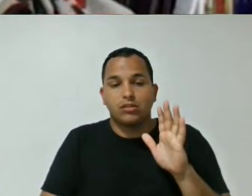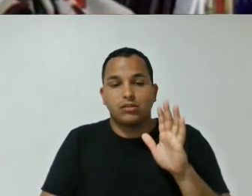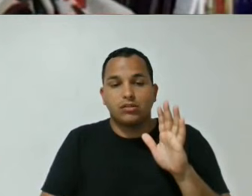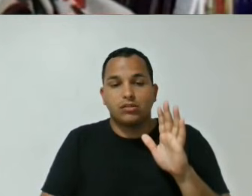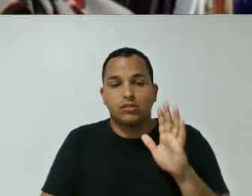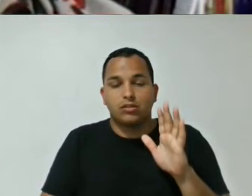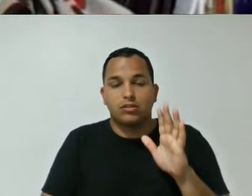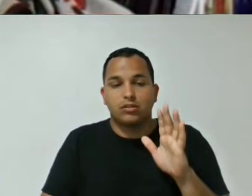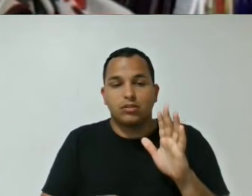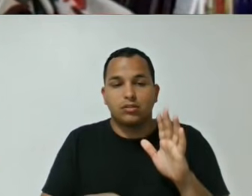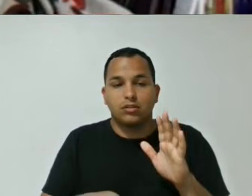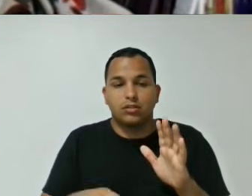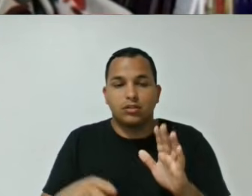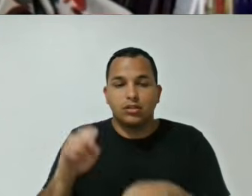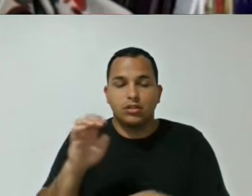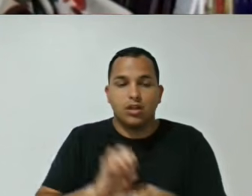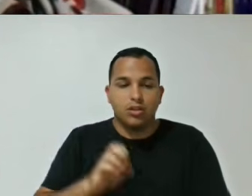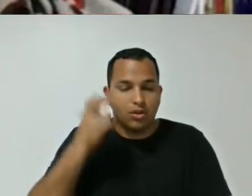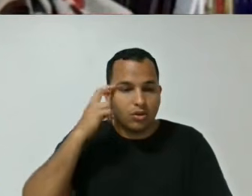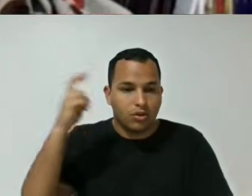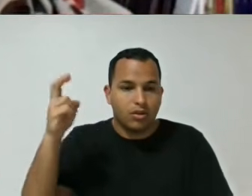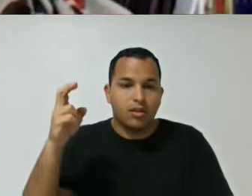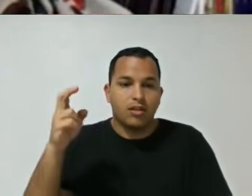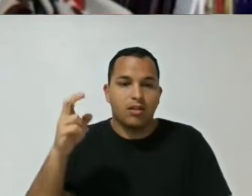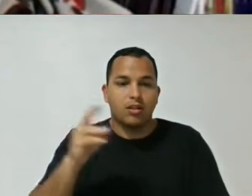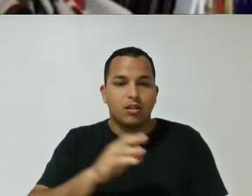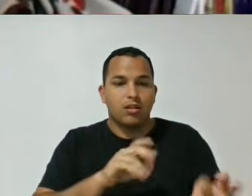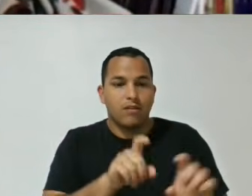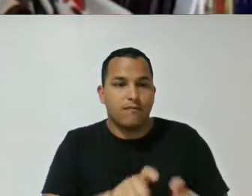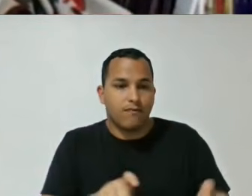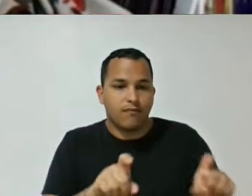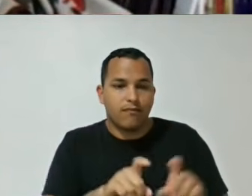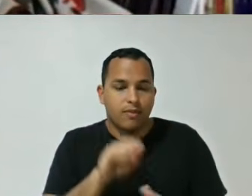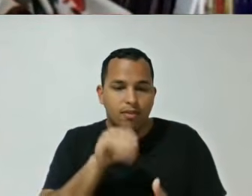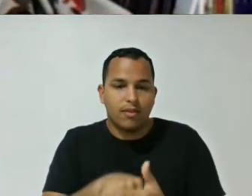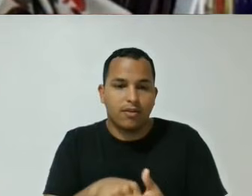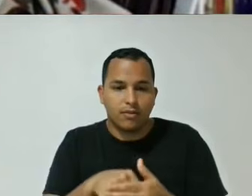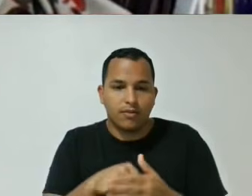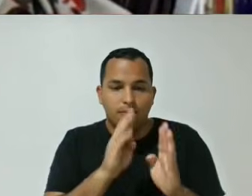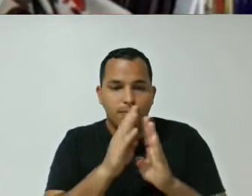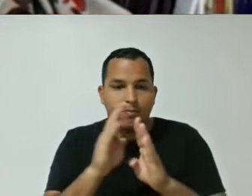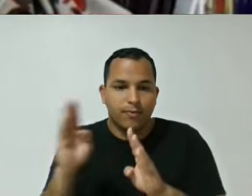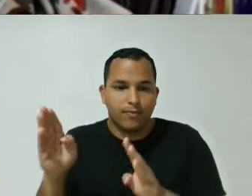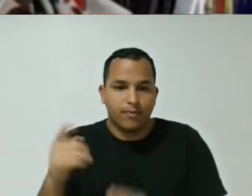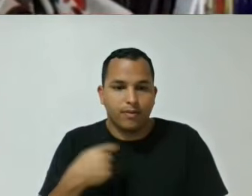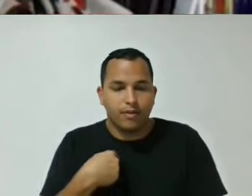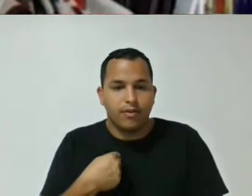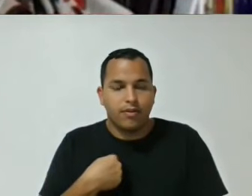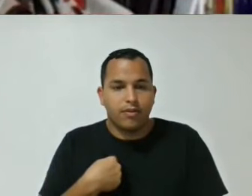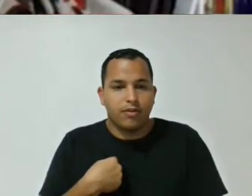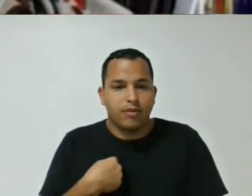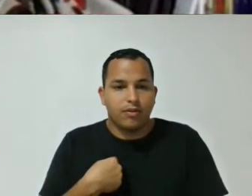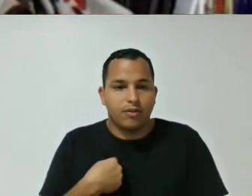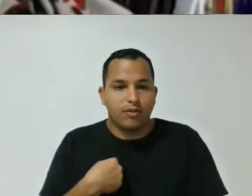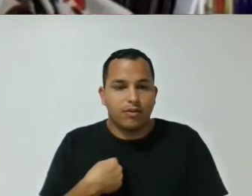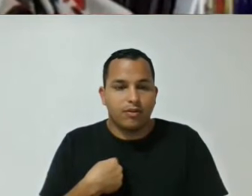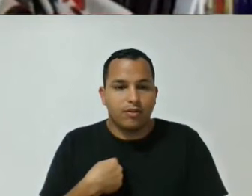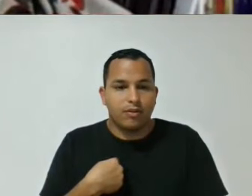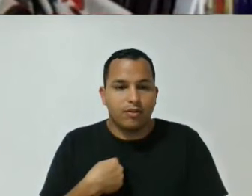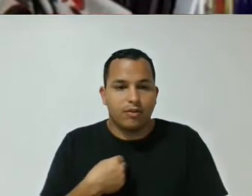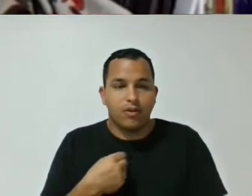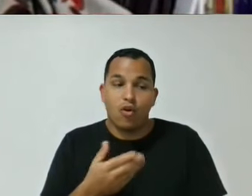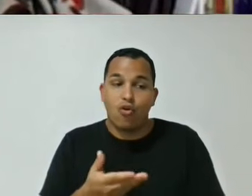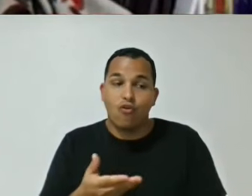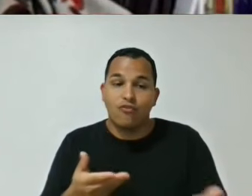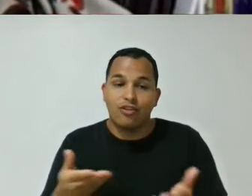Cultura para a informatização da biblioteca, sabe? Então, eu sou retirado retirado não, sou convidado,